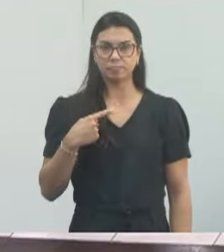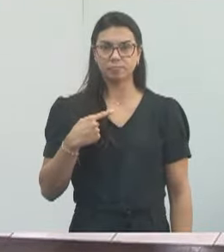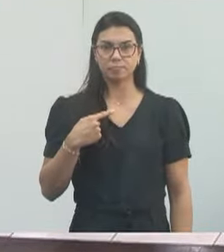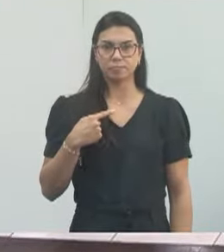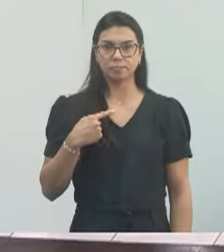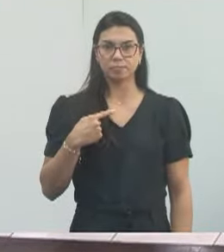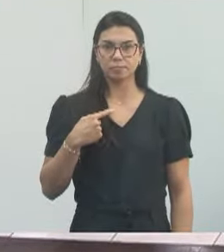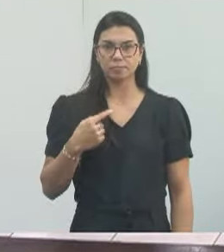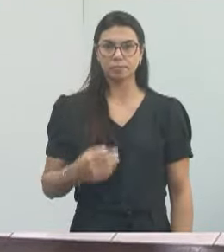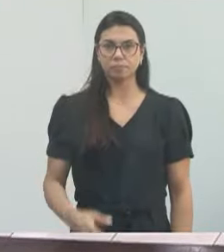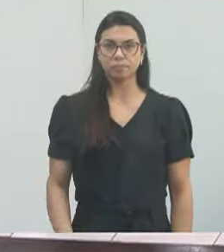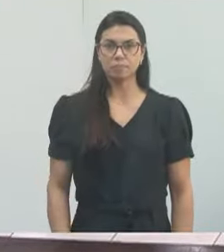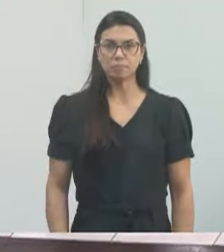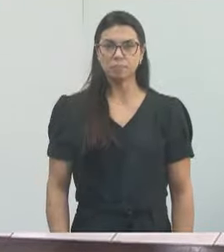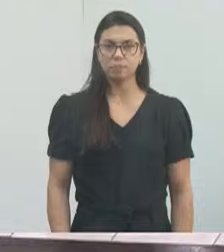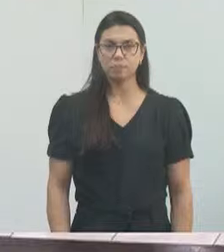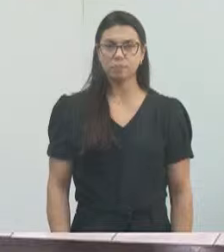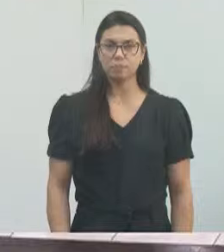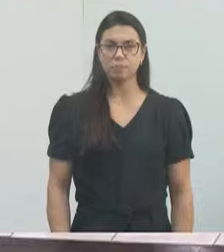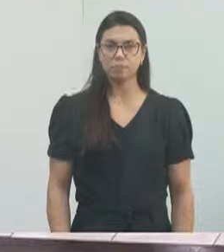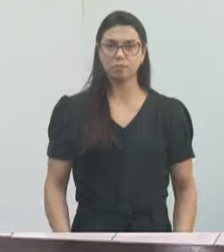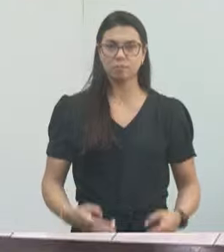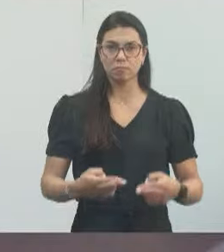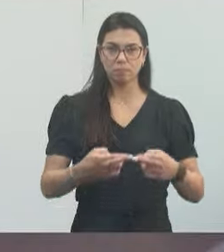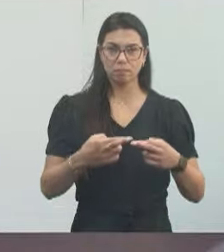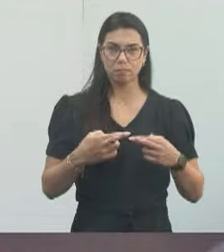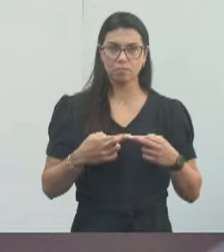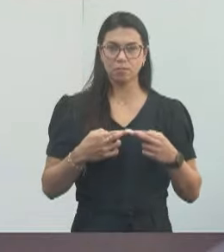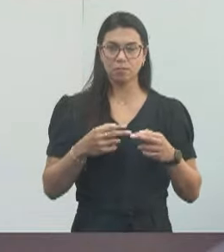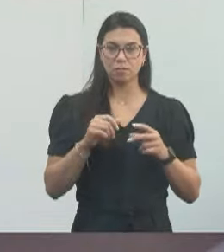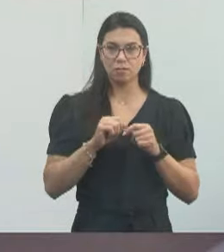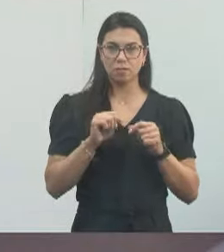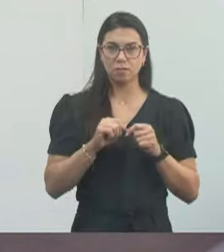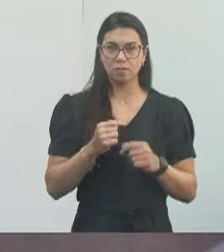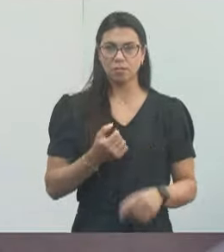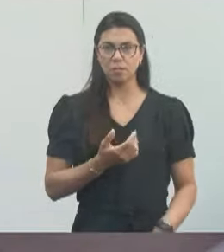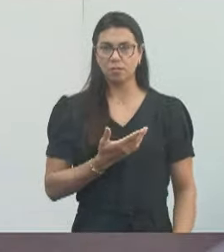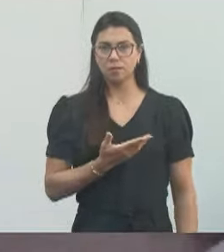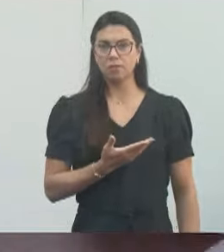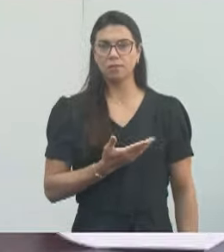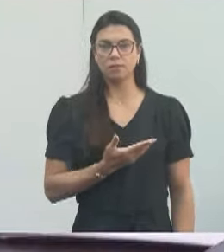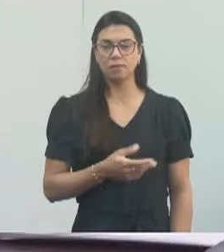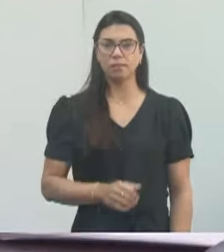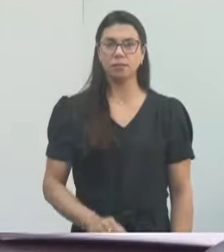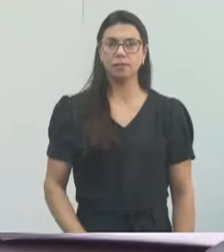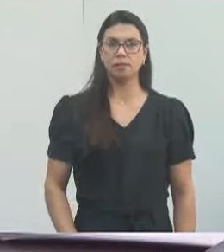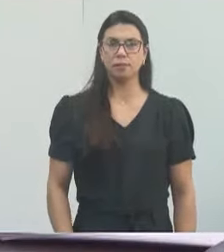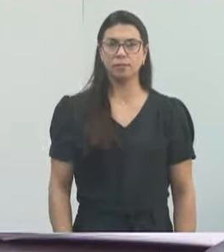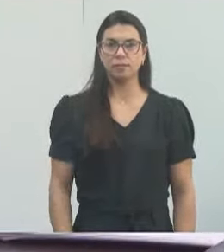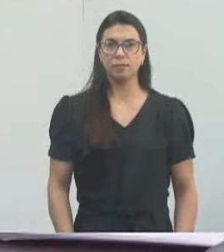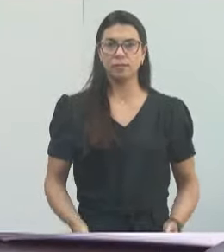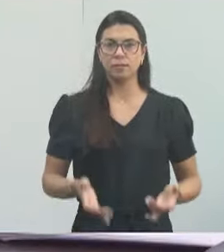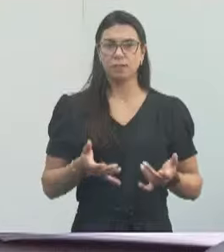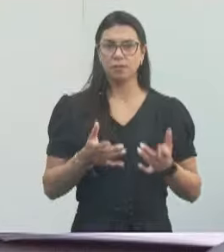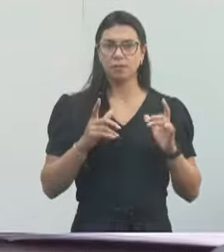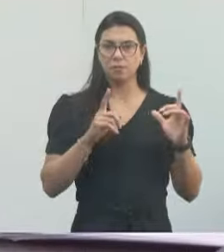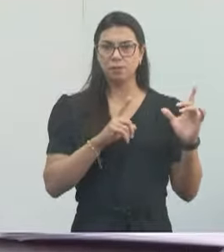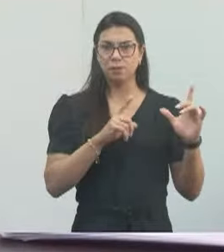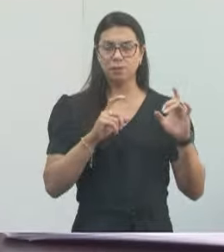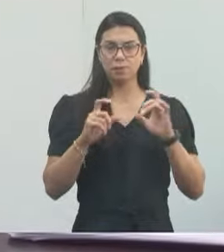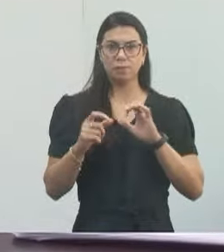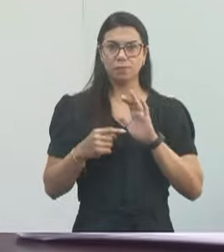eh aqui tá os requerimentos que eu fiz para EDP Quero mostrar as fotos